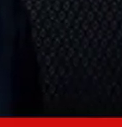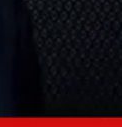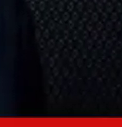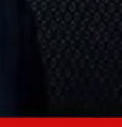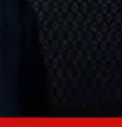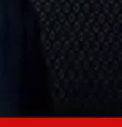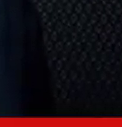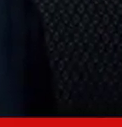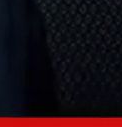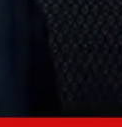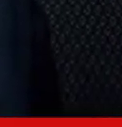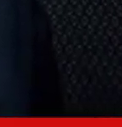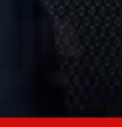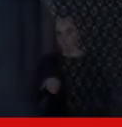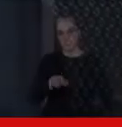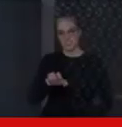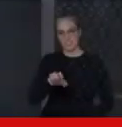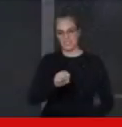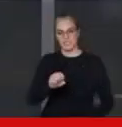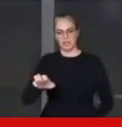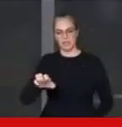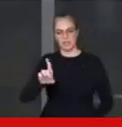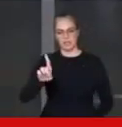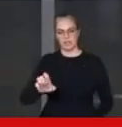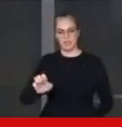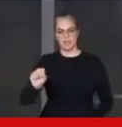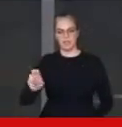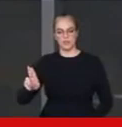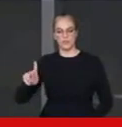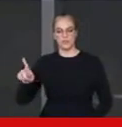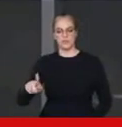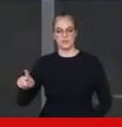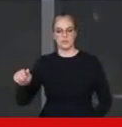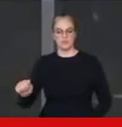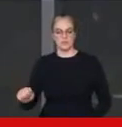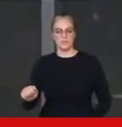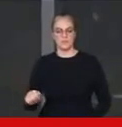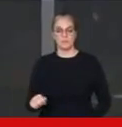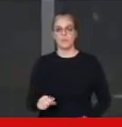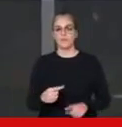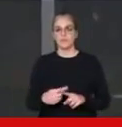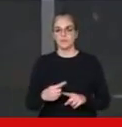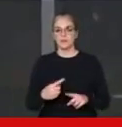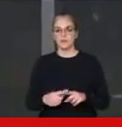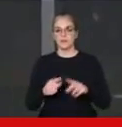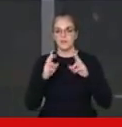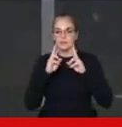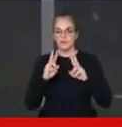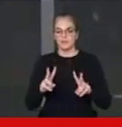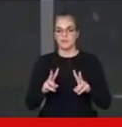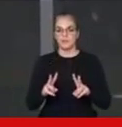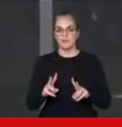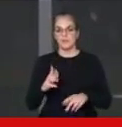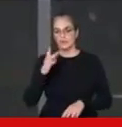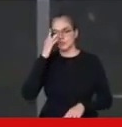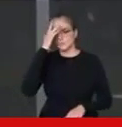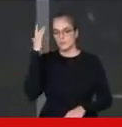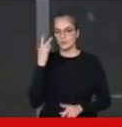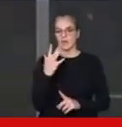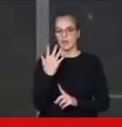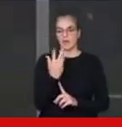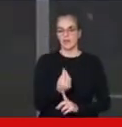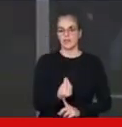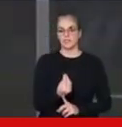a elite do atraso. E eu me lembrei isso depois de ver a mamata dos artistas bolsonaristas dos